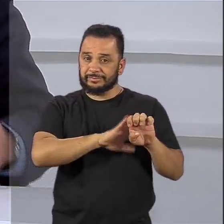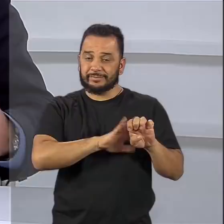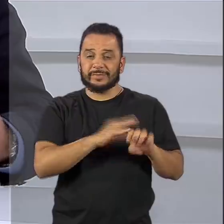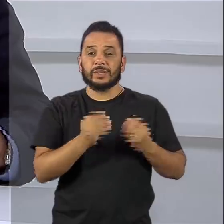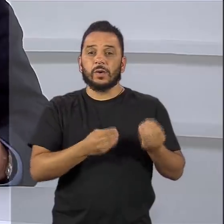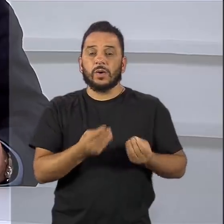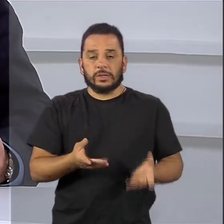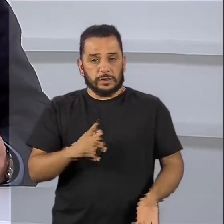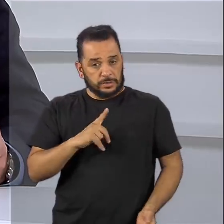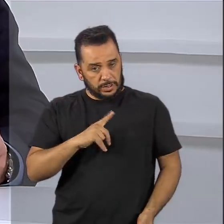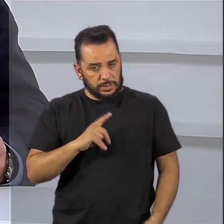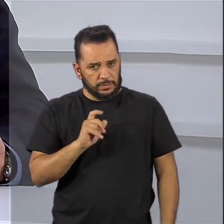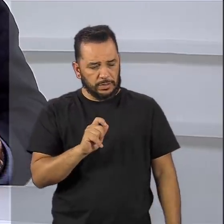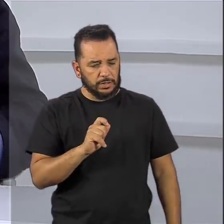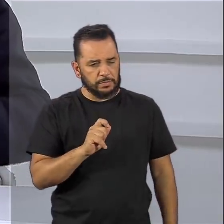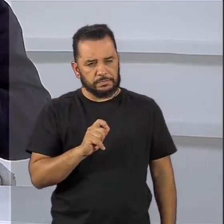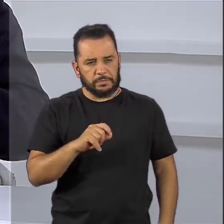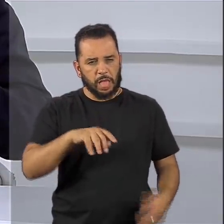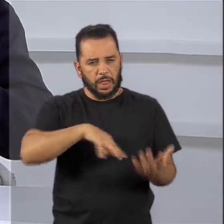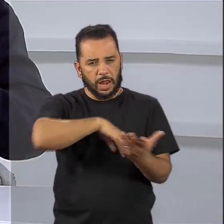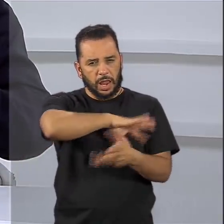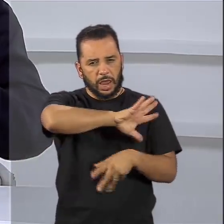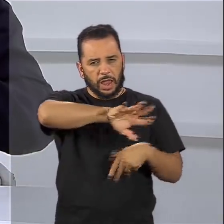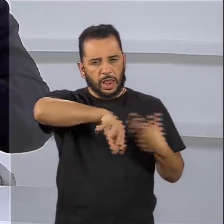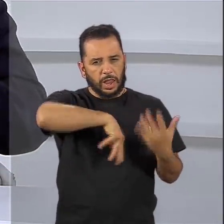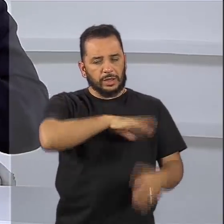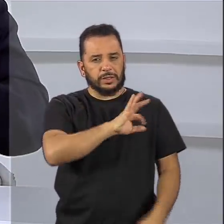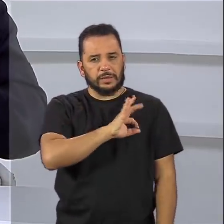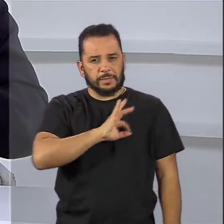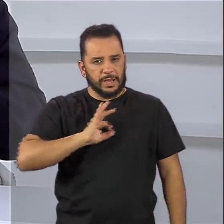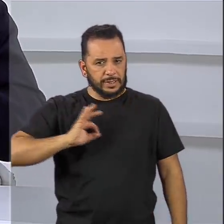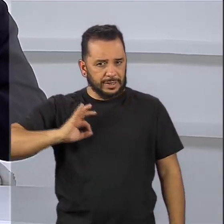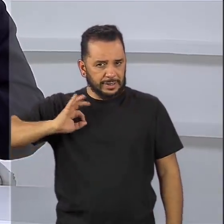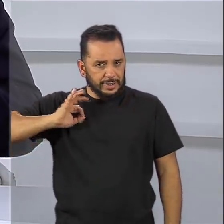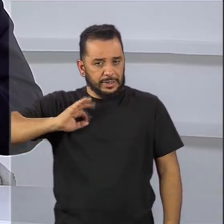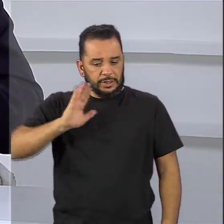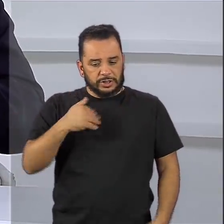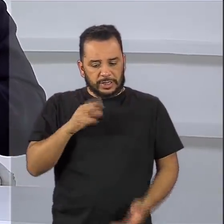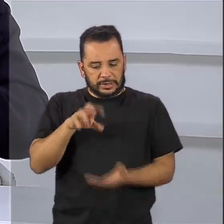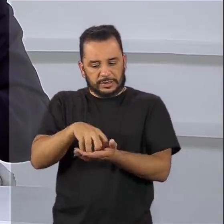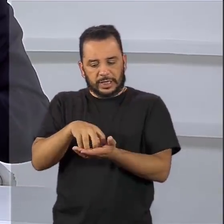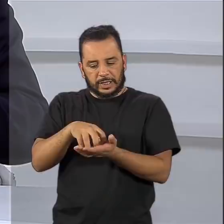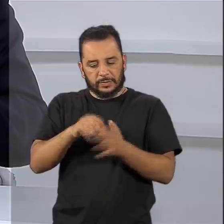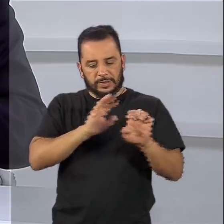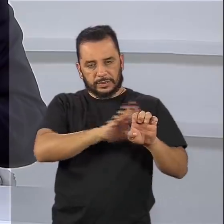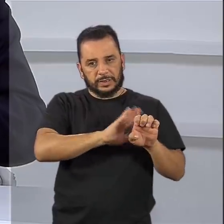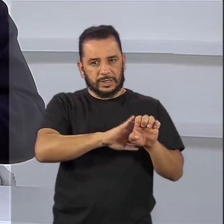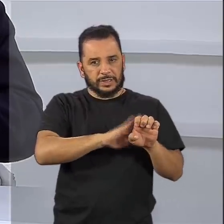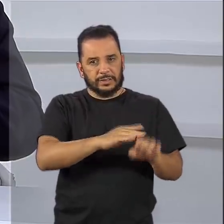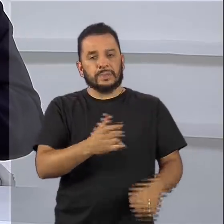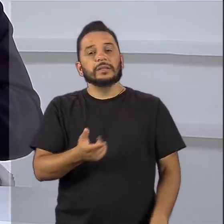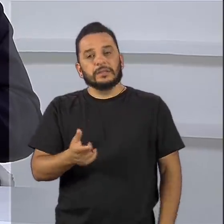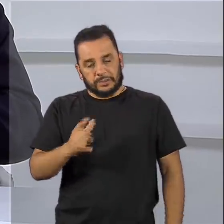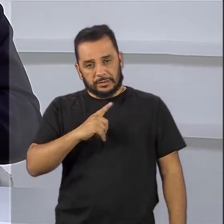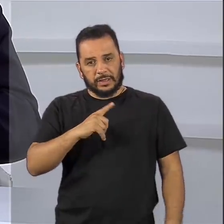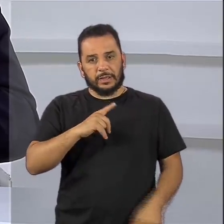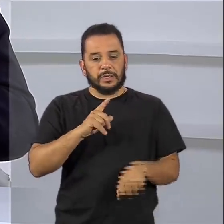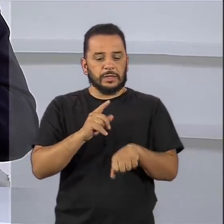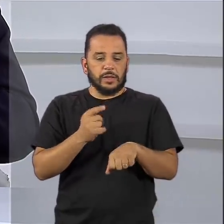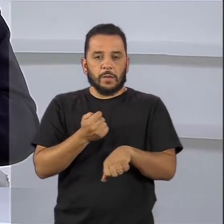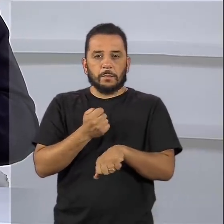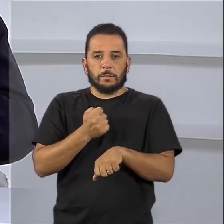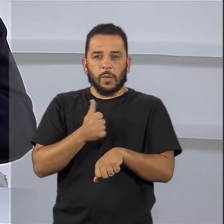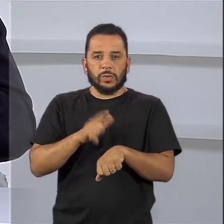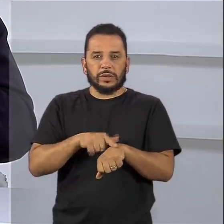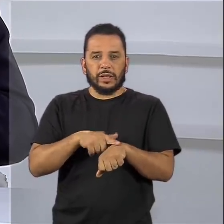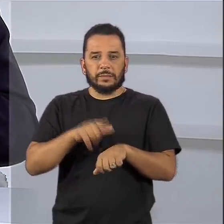a gente tem um jogo relativamente embolado, mas com a Marina colocada na centro-esquerda, com pouquíssimo tempo de TV, sem aliança